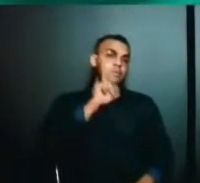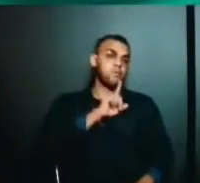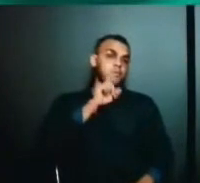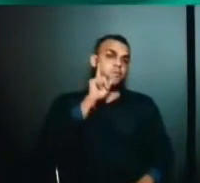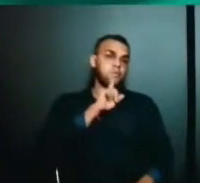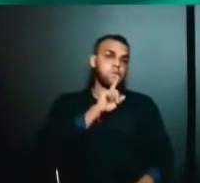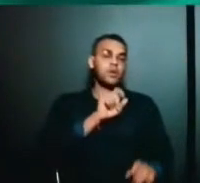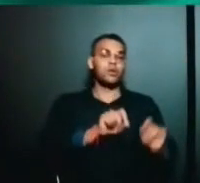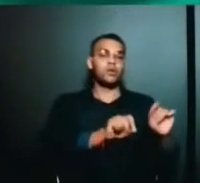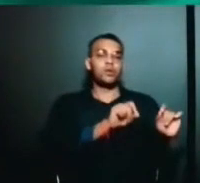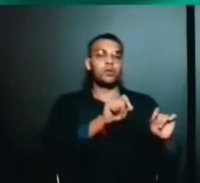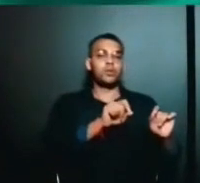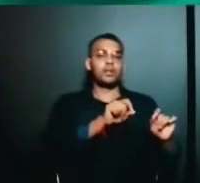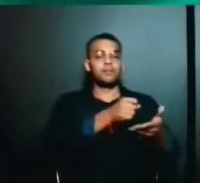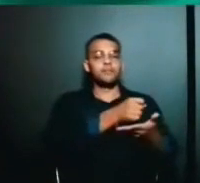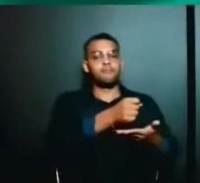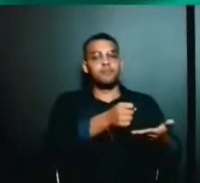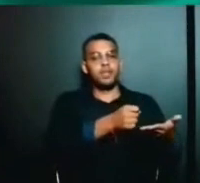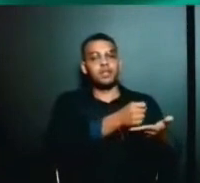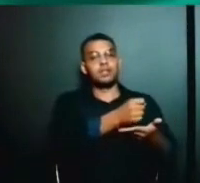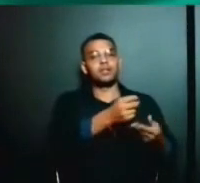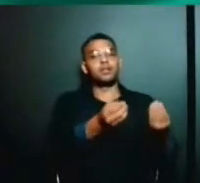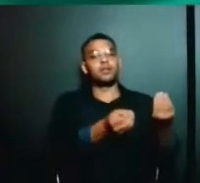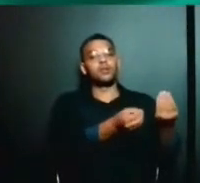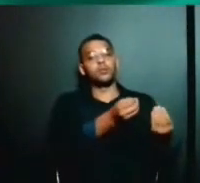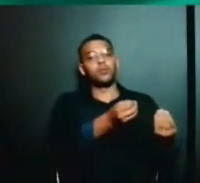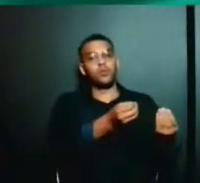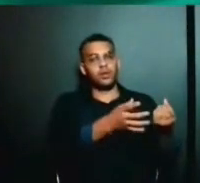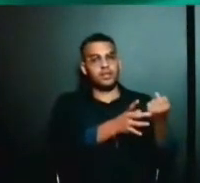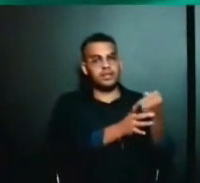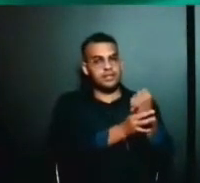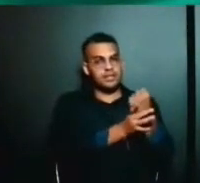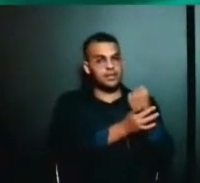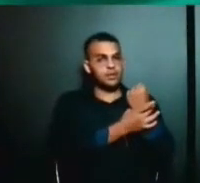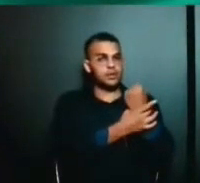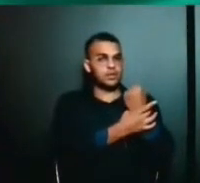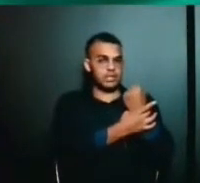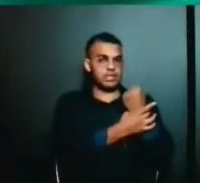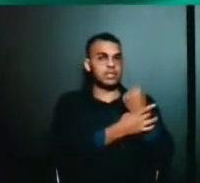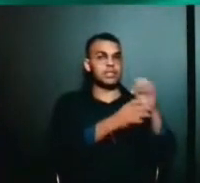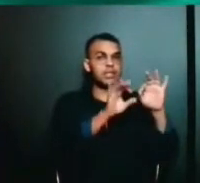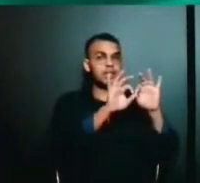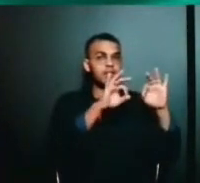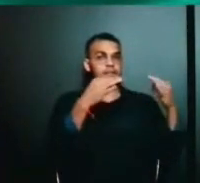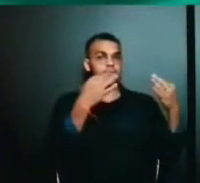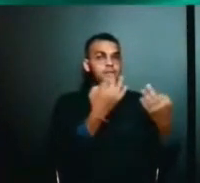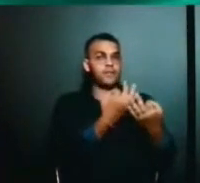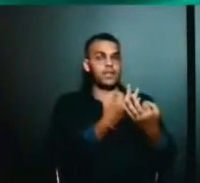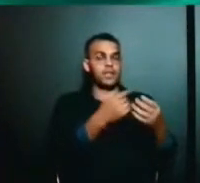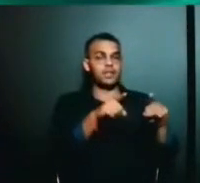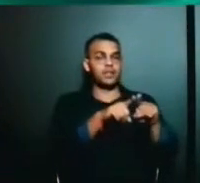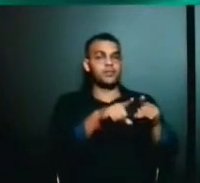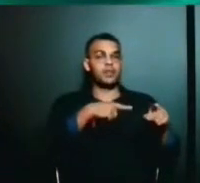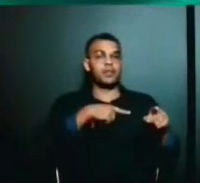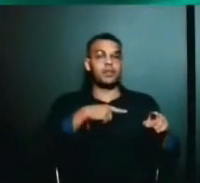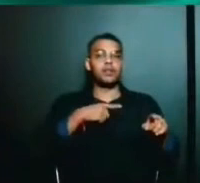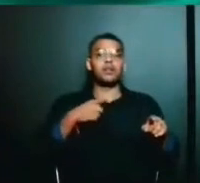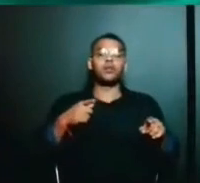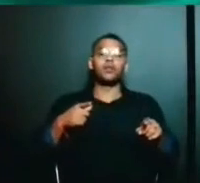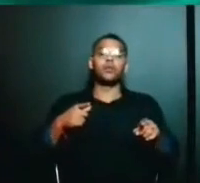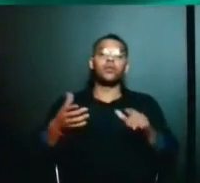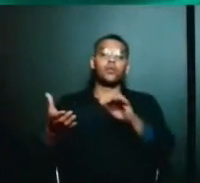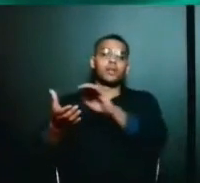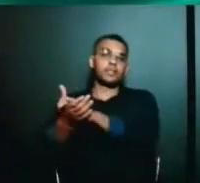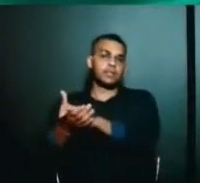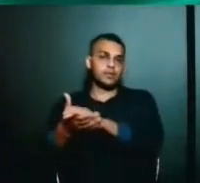pilar fundamental na segurança da família, na segurança, na troca com o marido. Hoje eu vejo uma